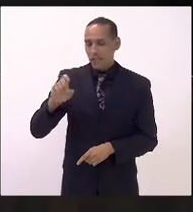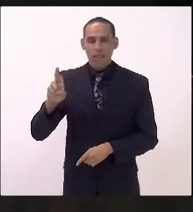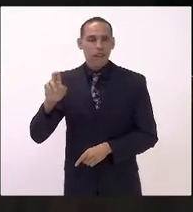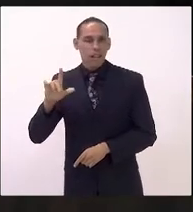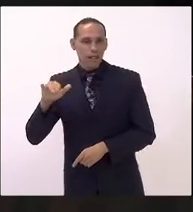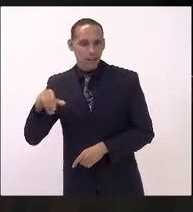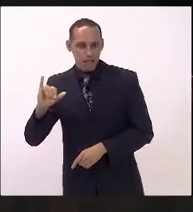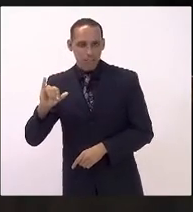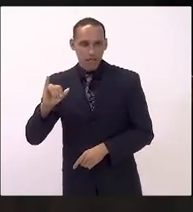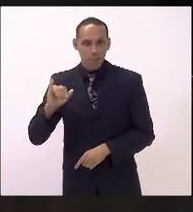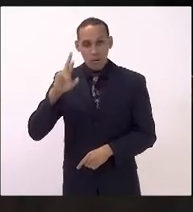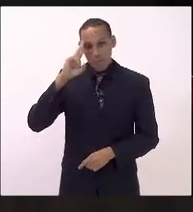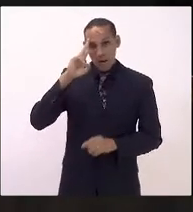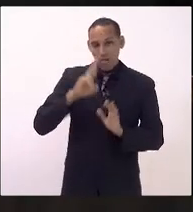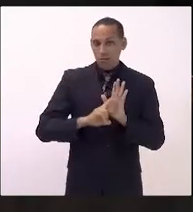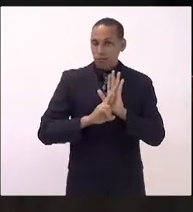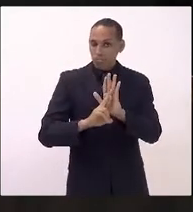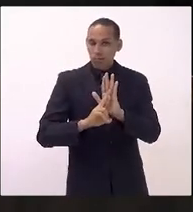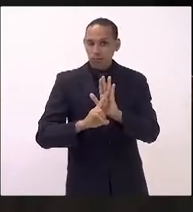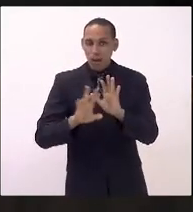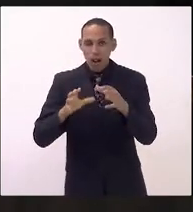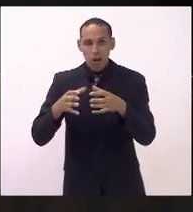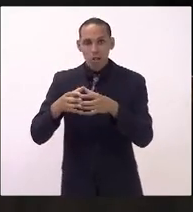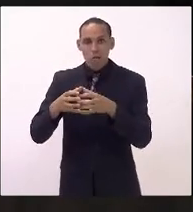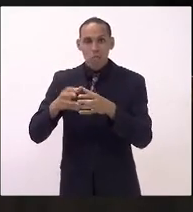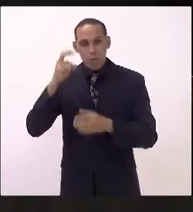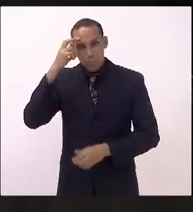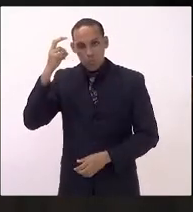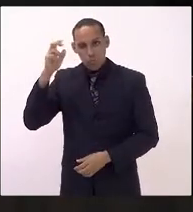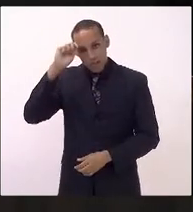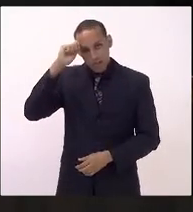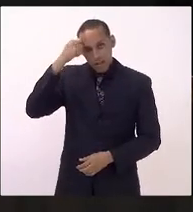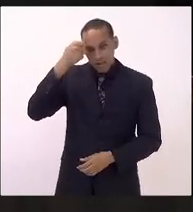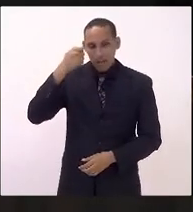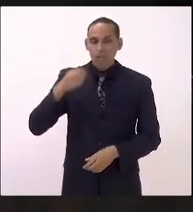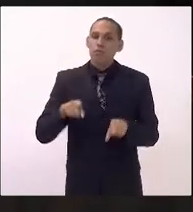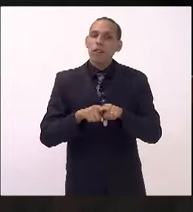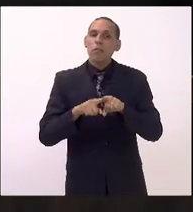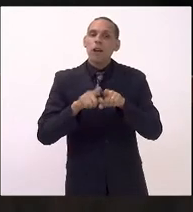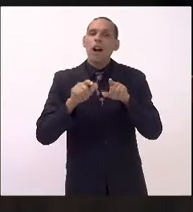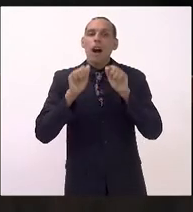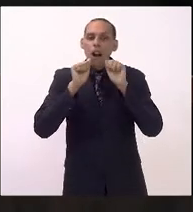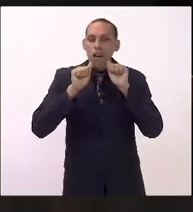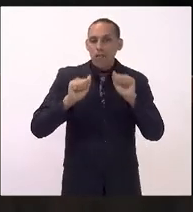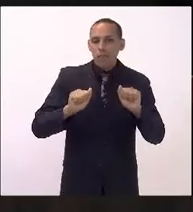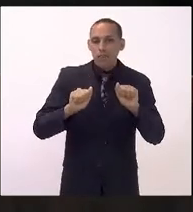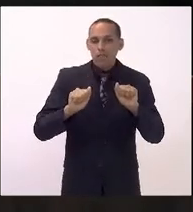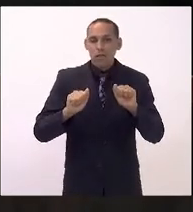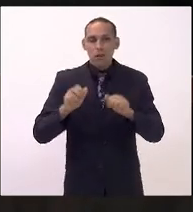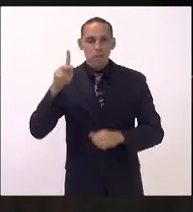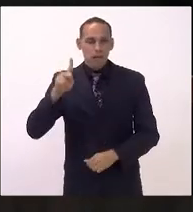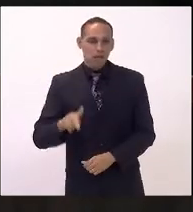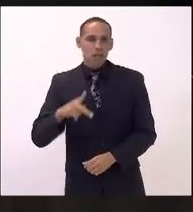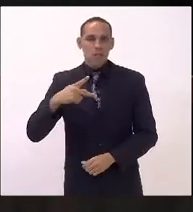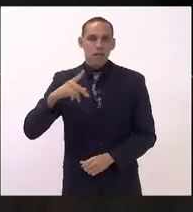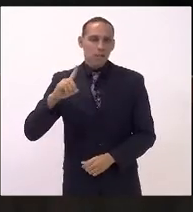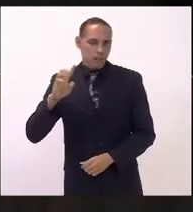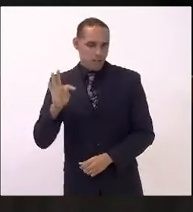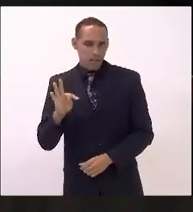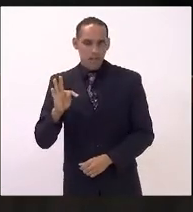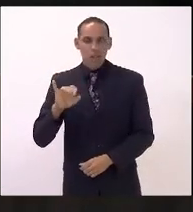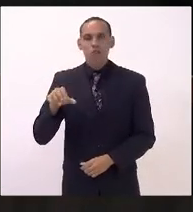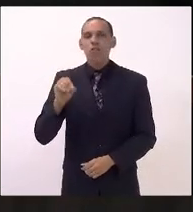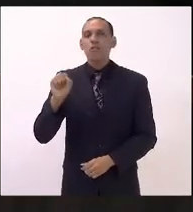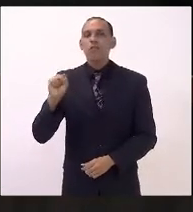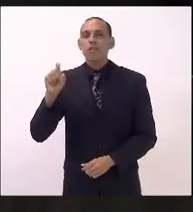Galpão da Cultura Negra, de Lícia Castelo Branco, da assessoria da presidência do PDT, de José Augusto